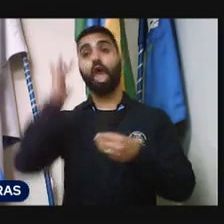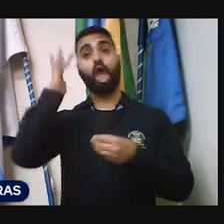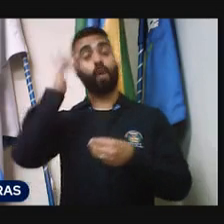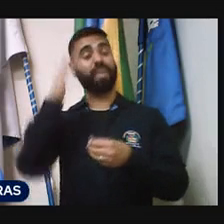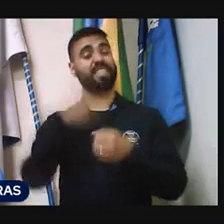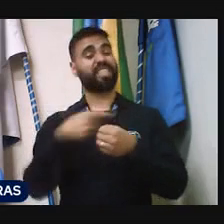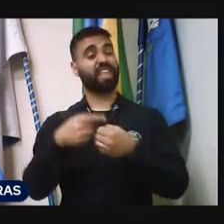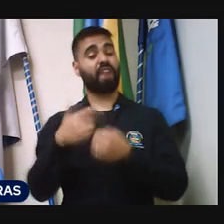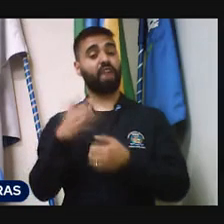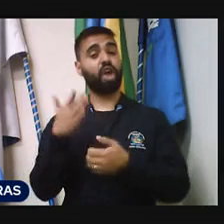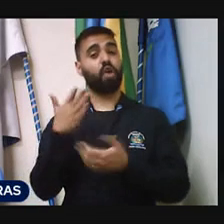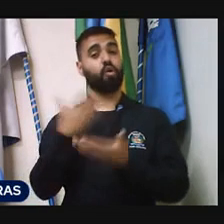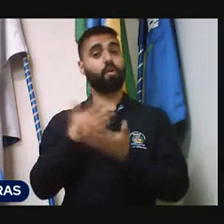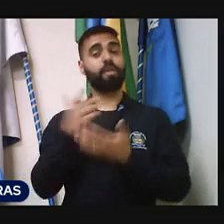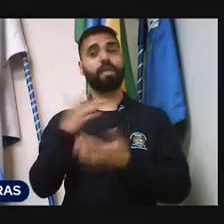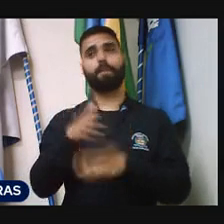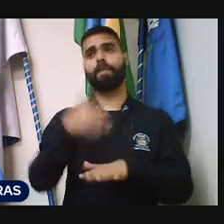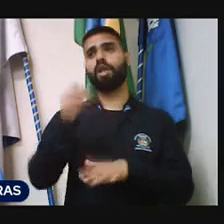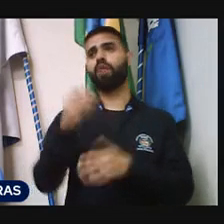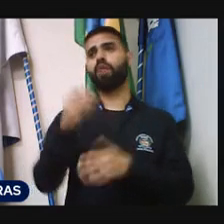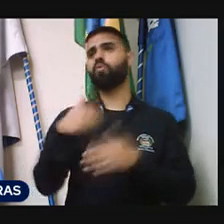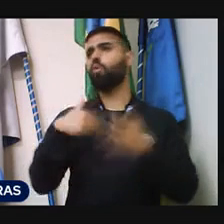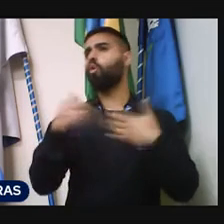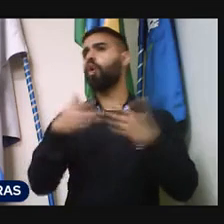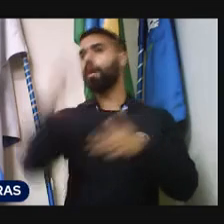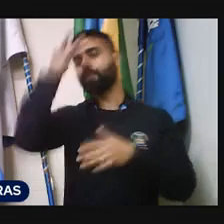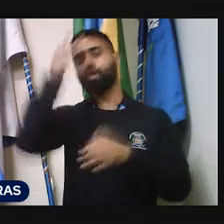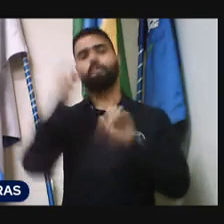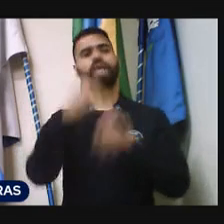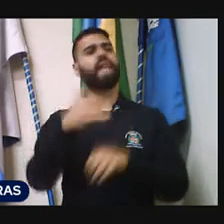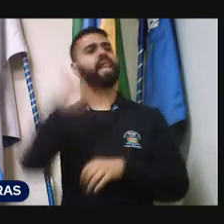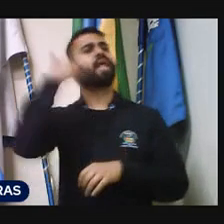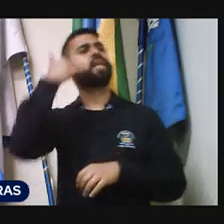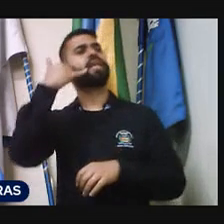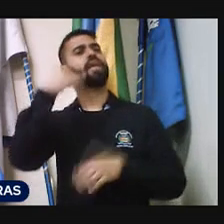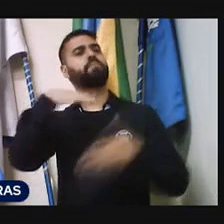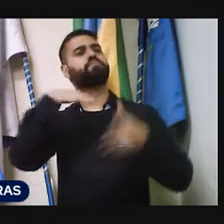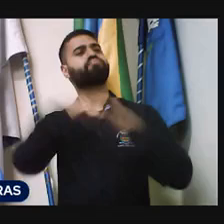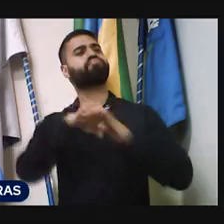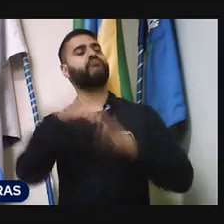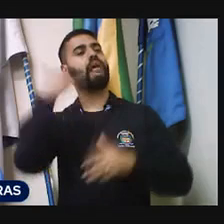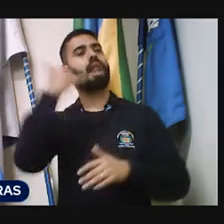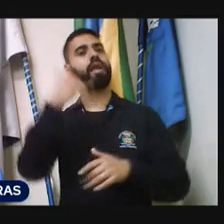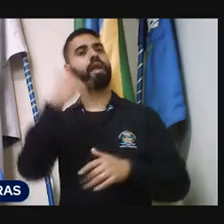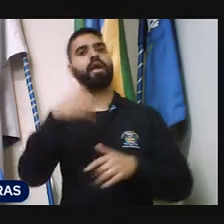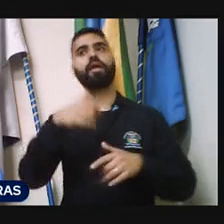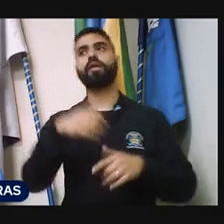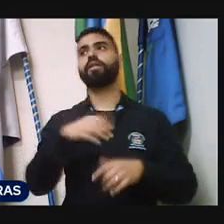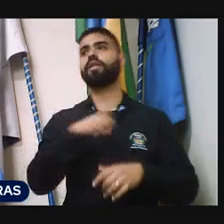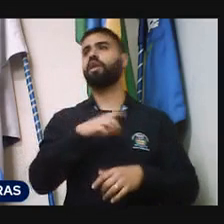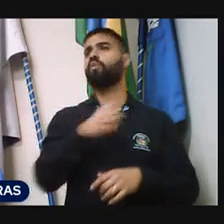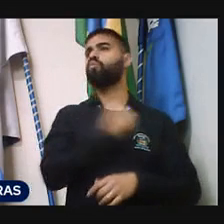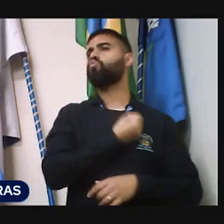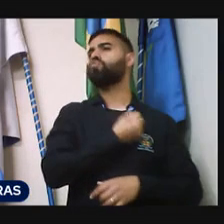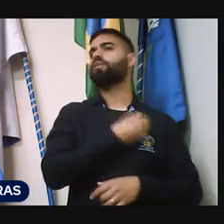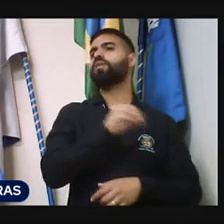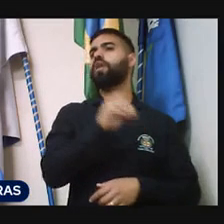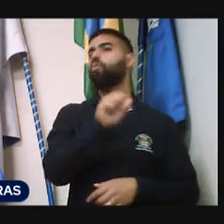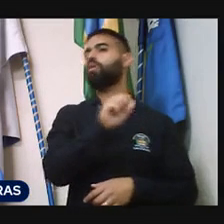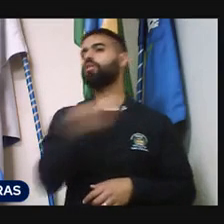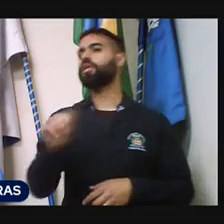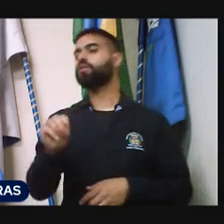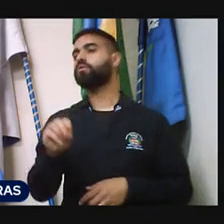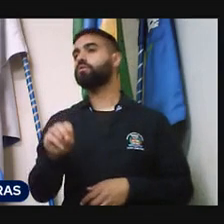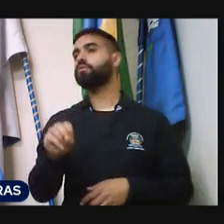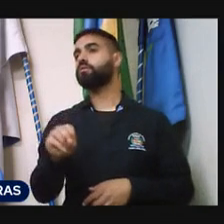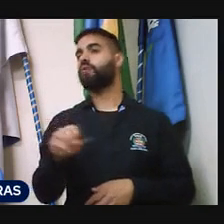quanto qualquer morador da cidade poder ligar para garagem vai na garagem você é tão 0800 chegar